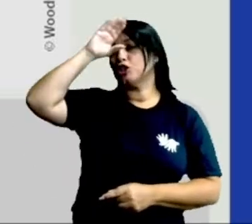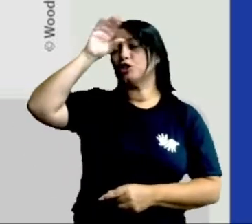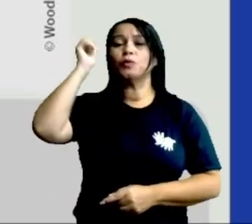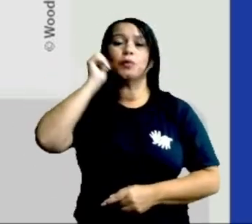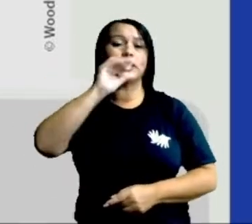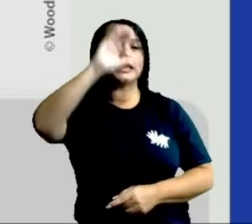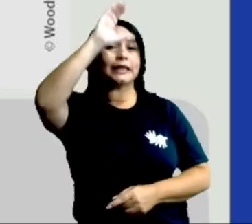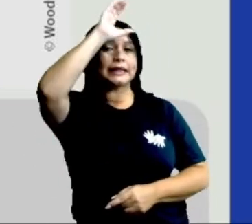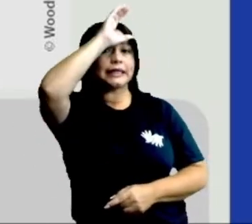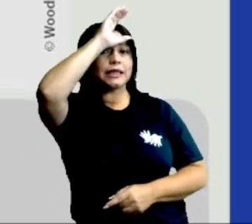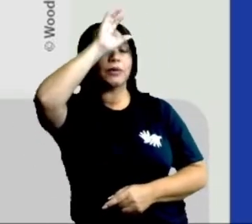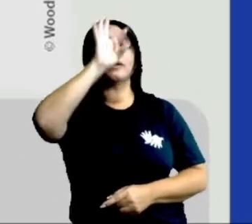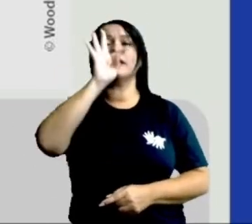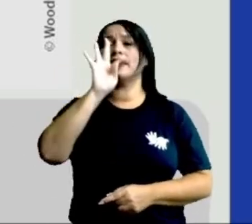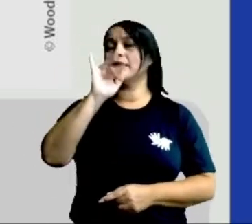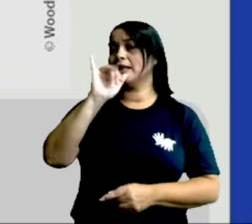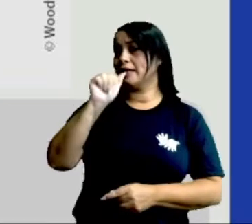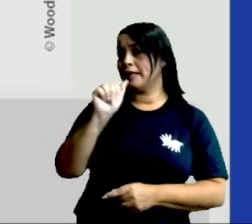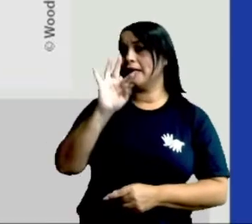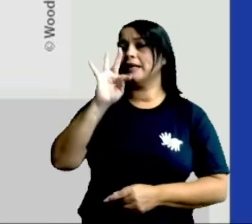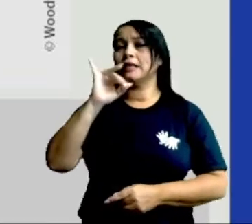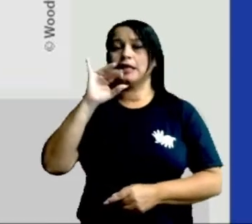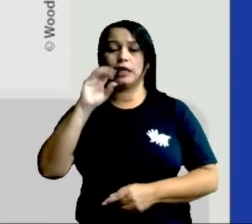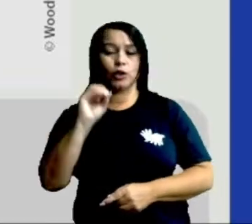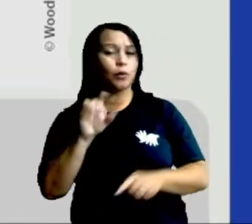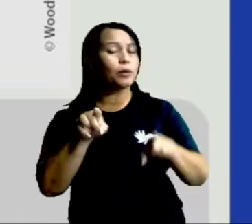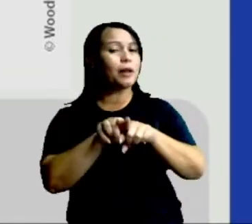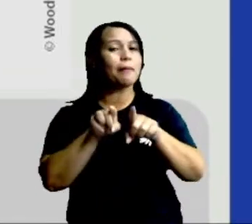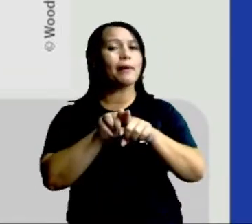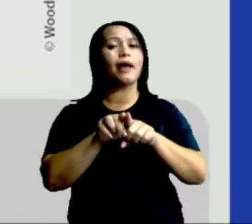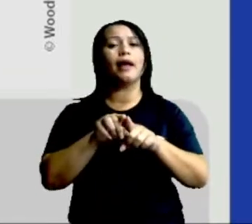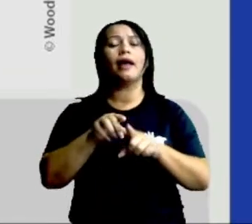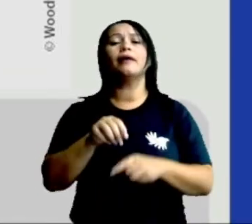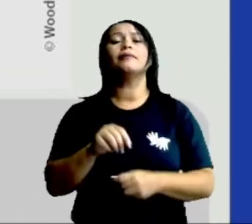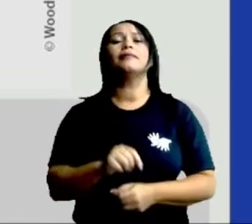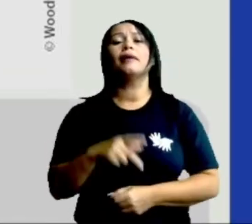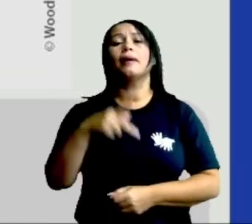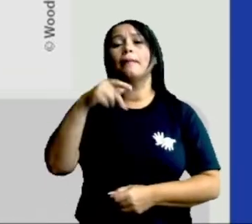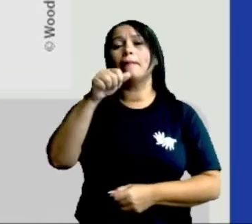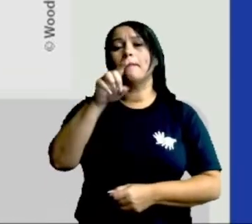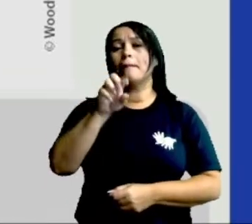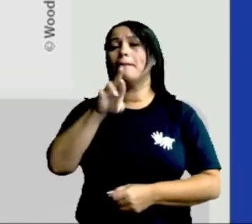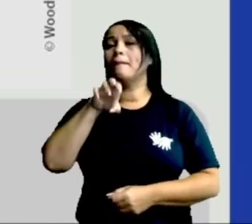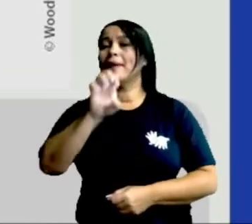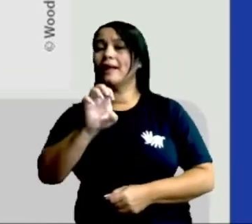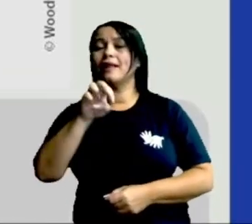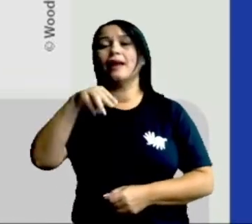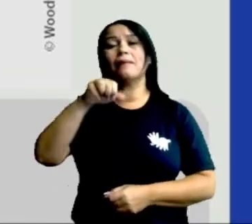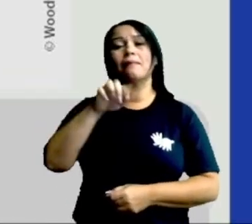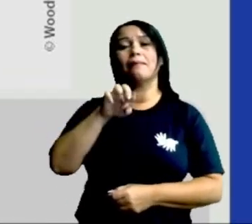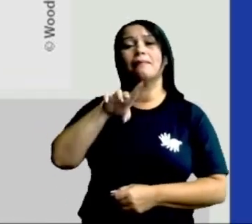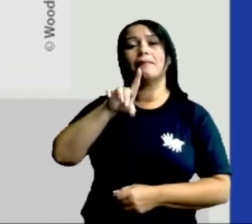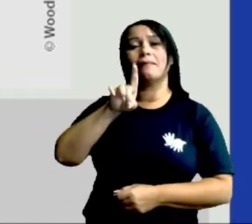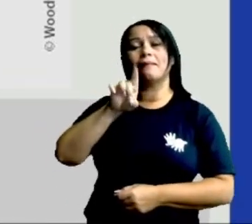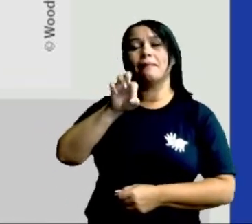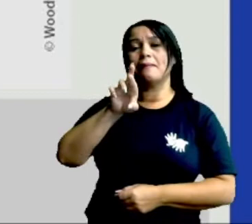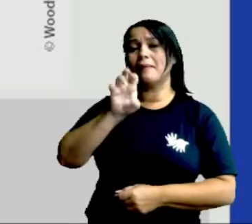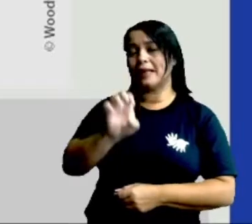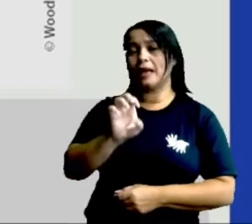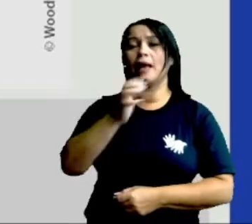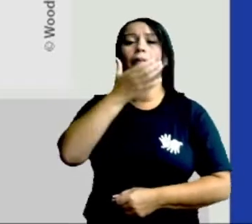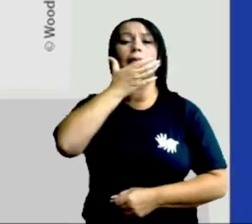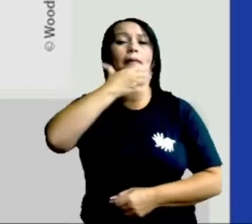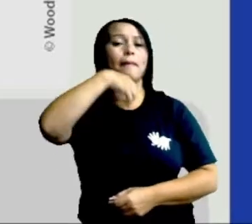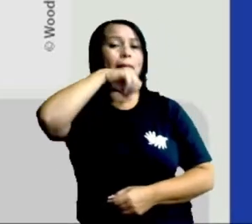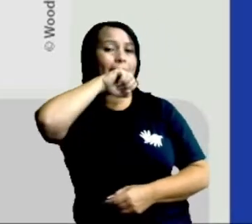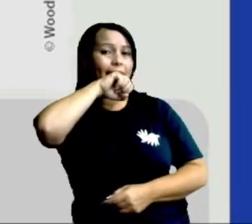tia, que é tio e tia. Padre e madre. Padre é